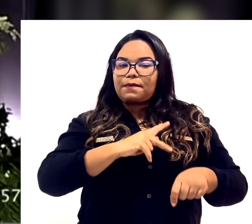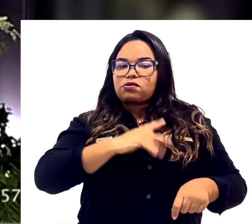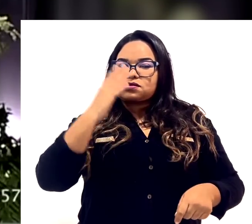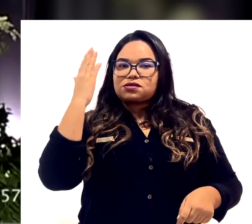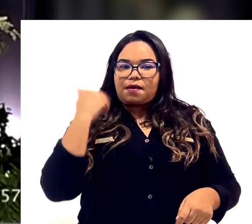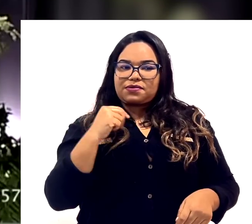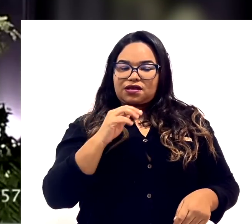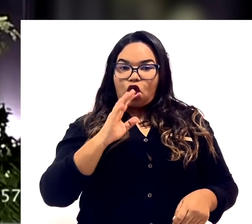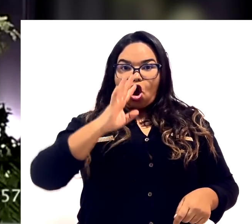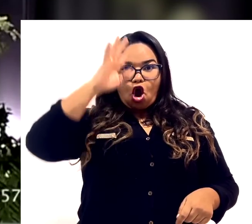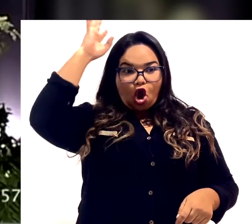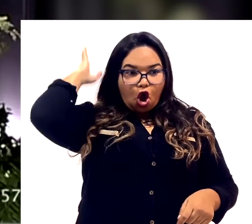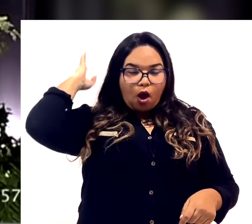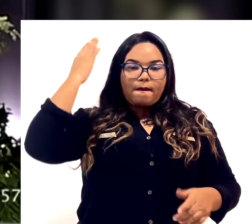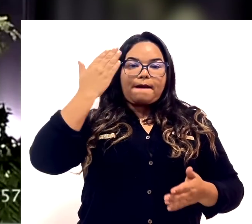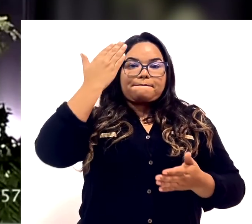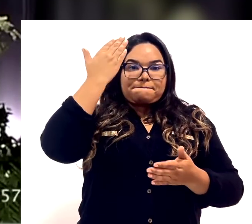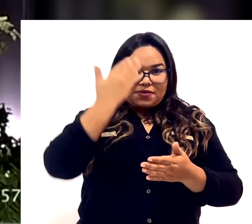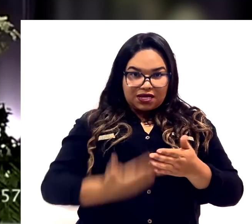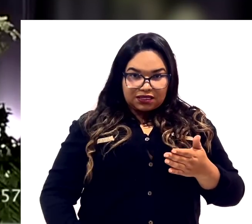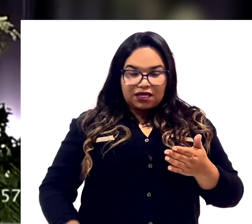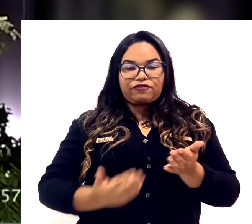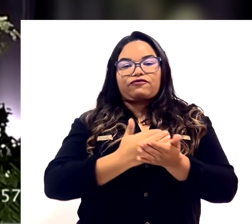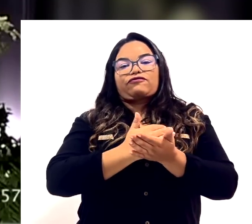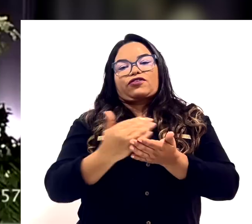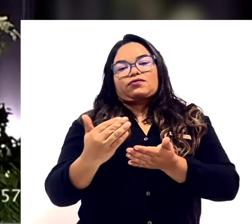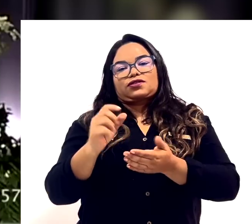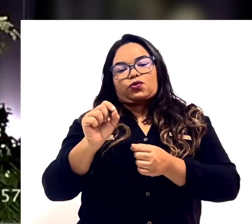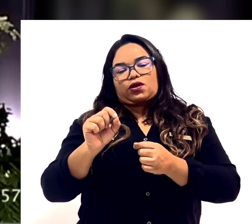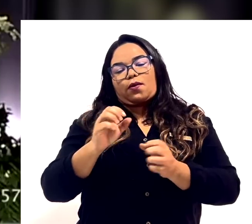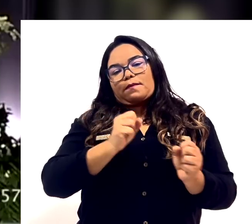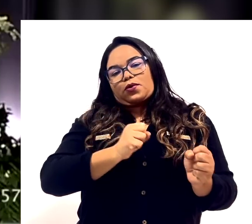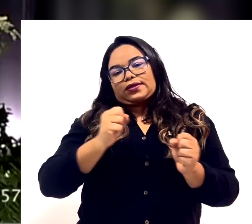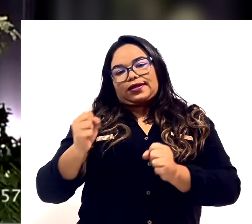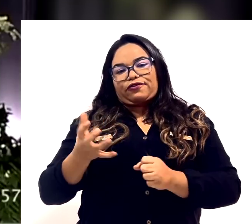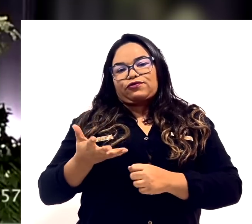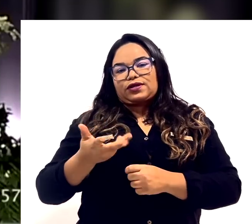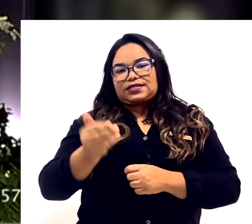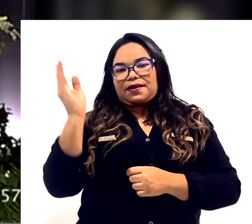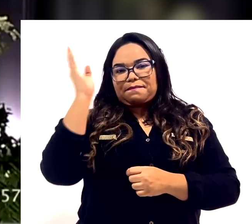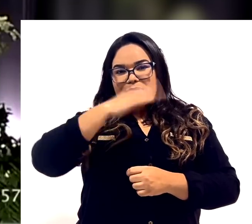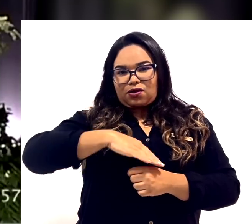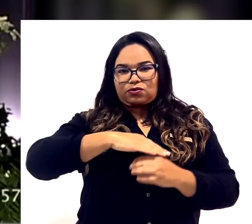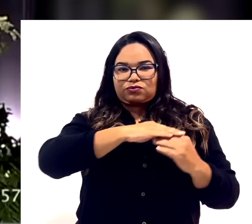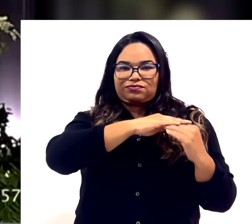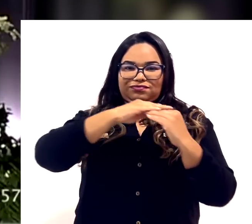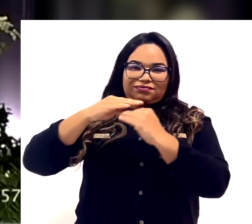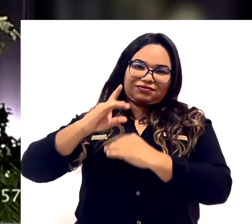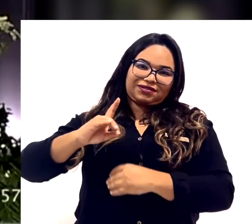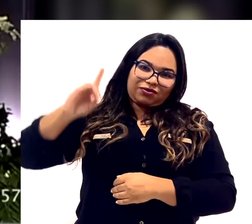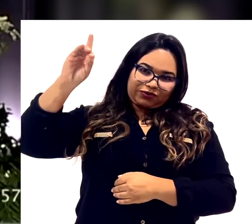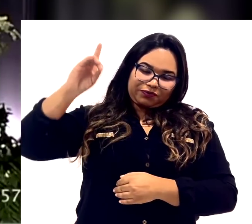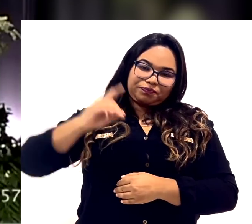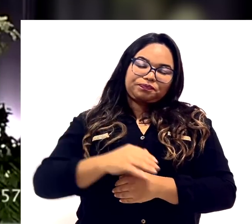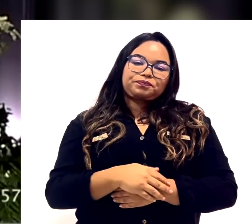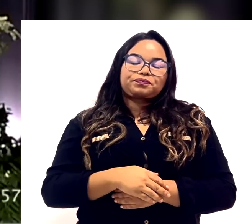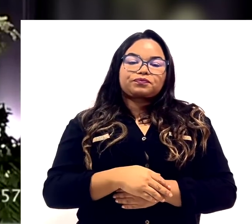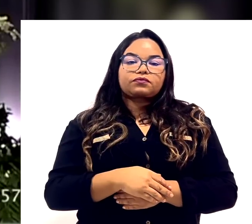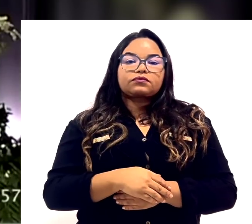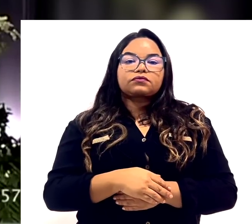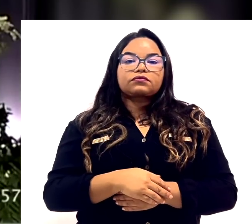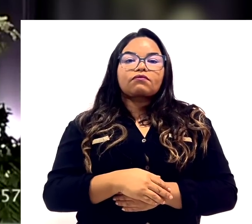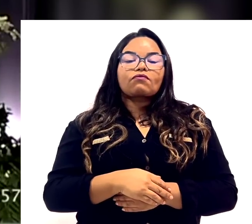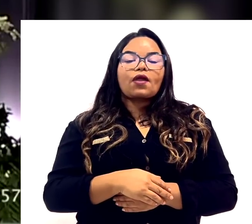Daniel 7 diz: ele se levantará quando Roma for dividida em 10. Então ele se levantará. Portanto, este